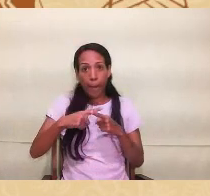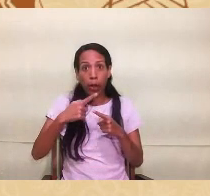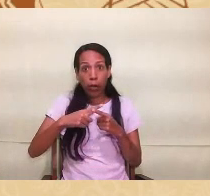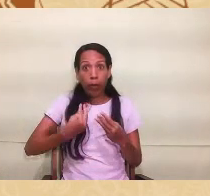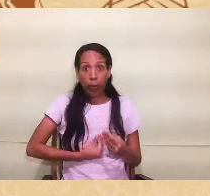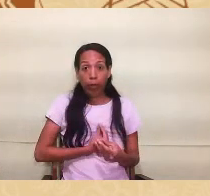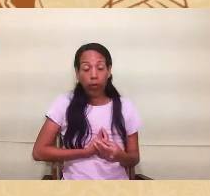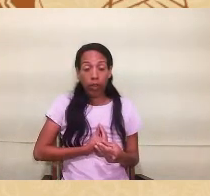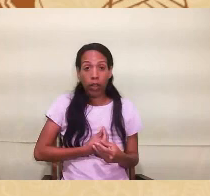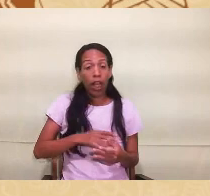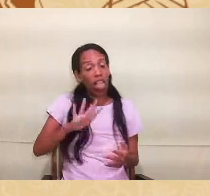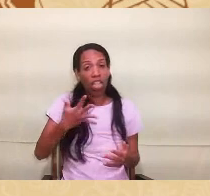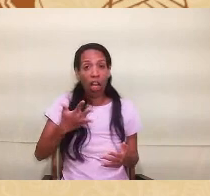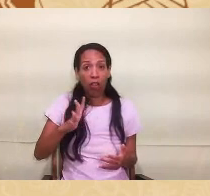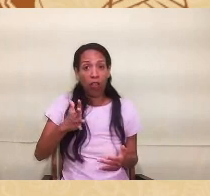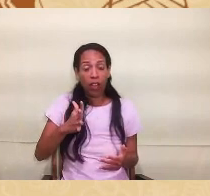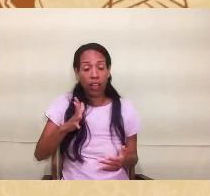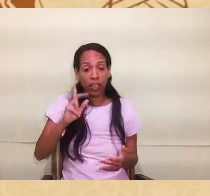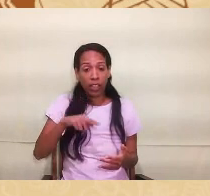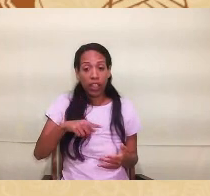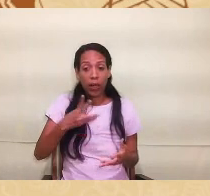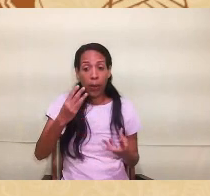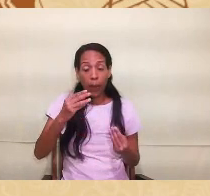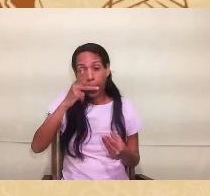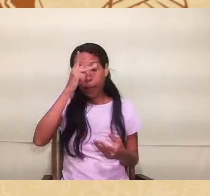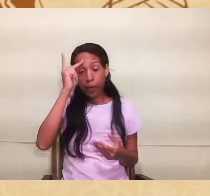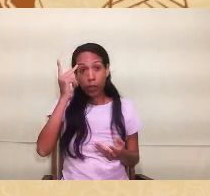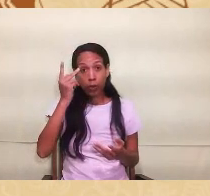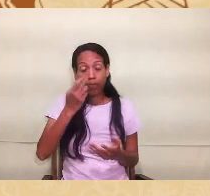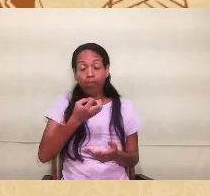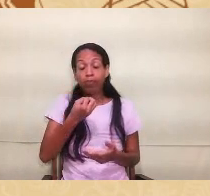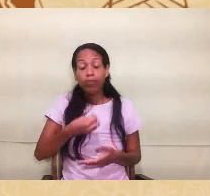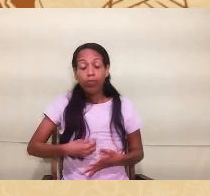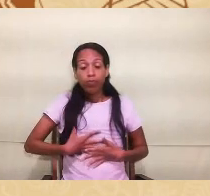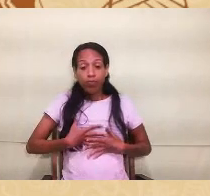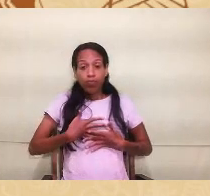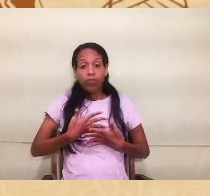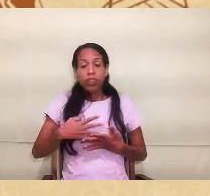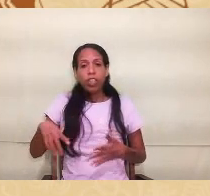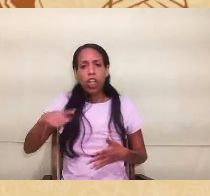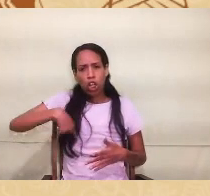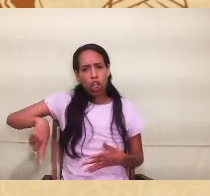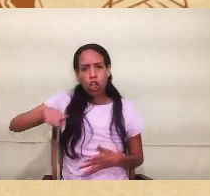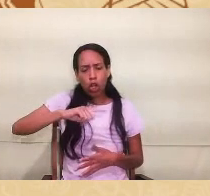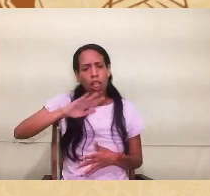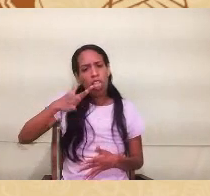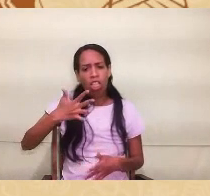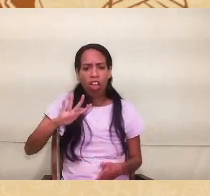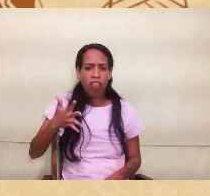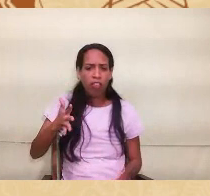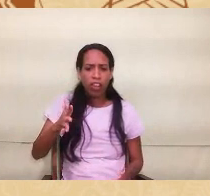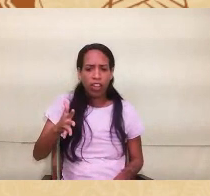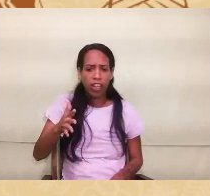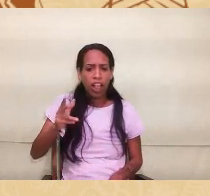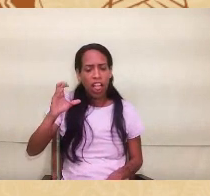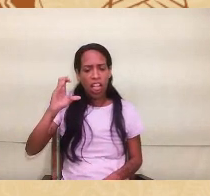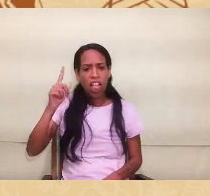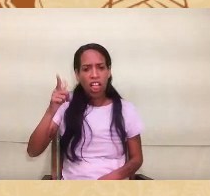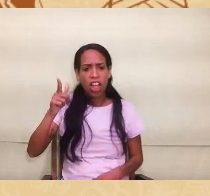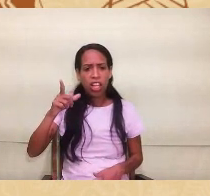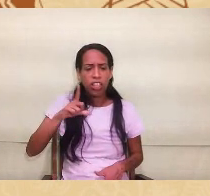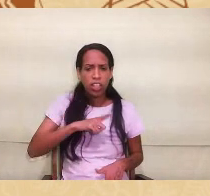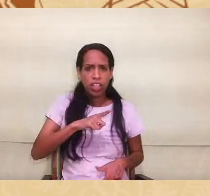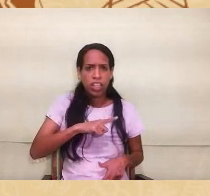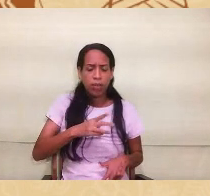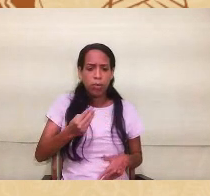E talvez por isso muita gente se inspira na gente, né? E aí talvez, claro que temos muito a aprender,